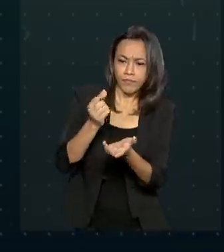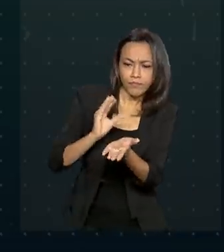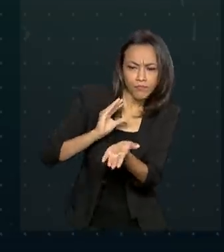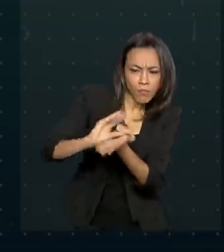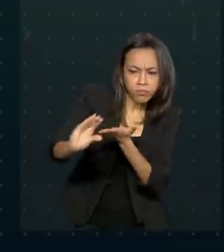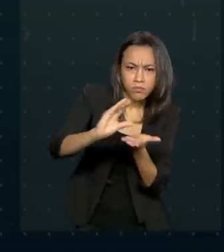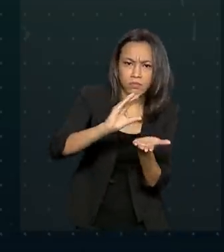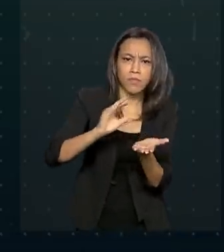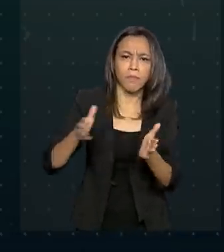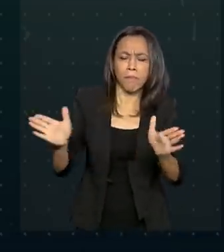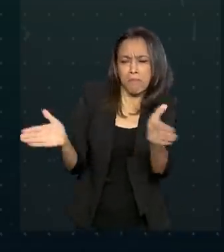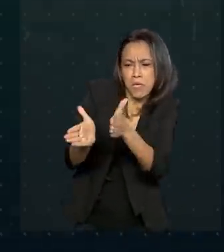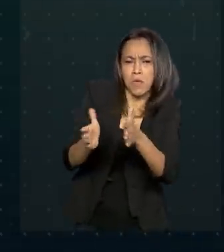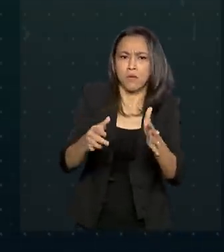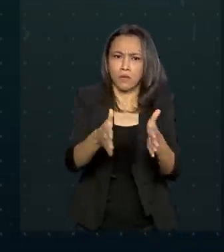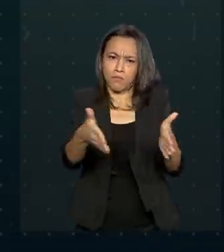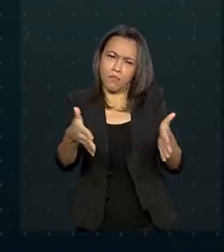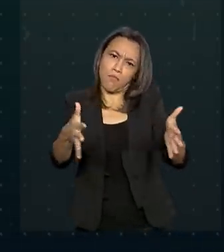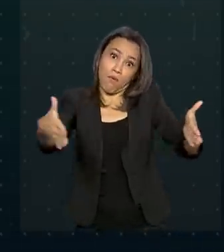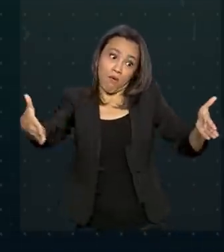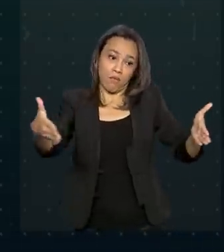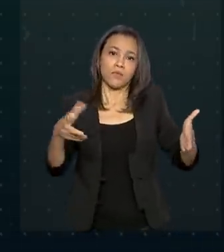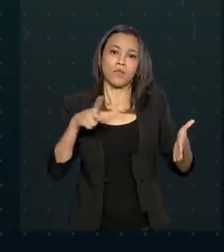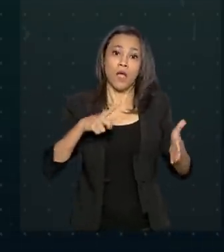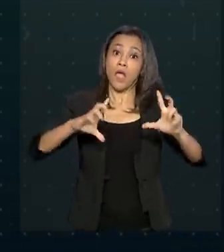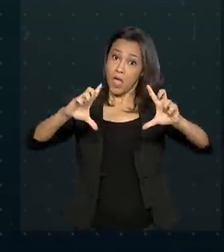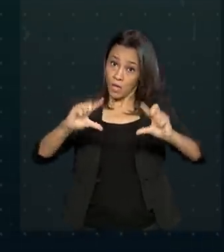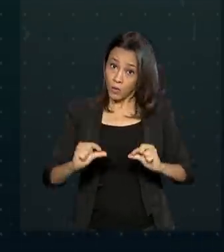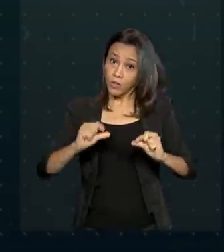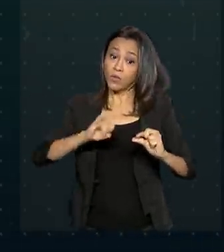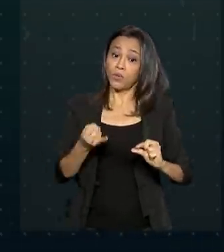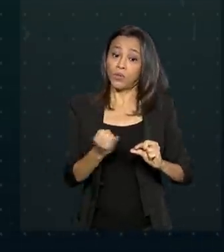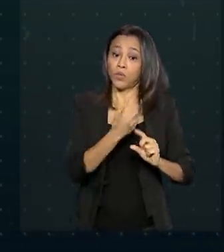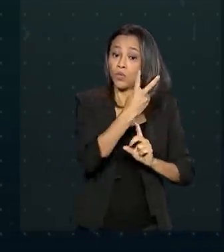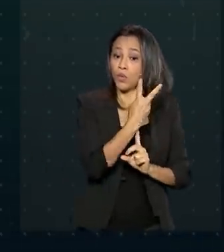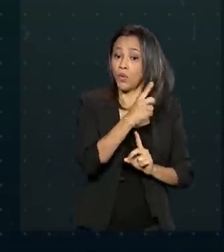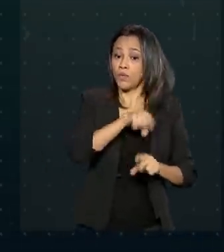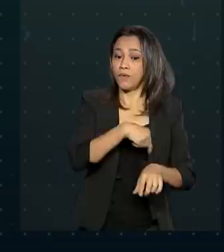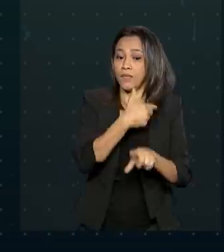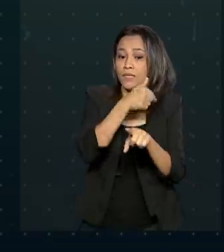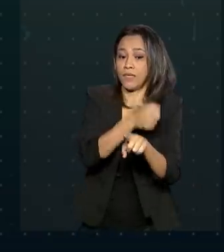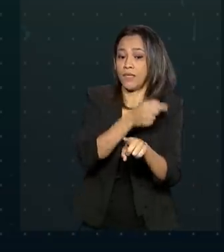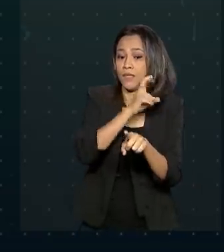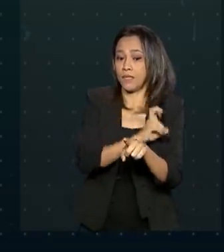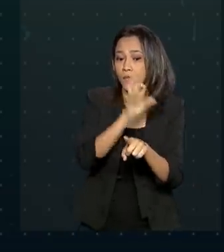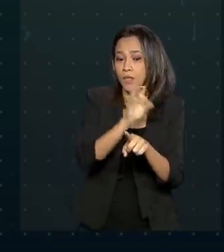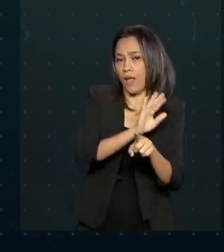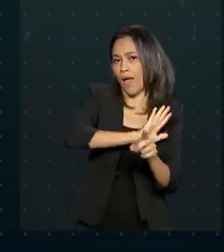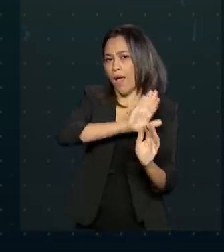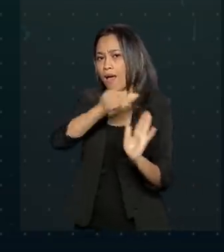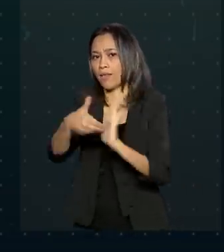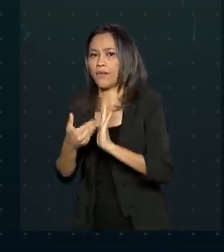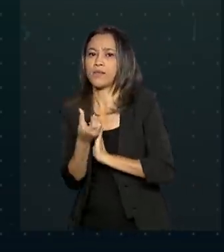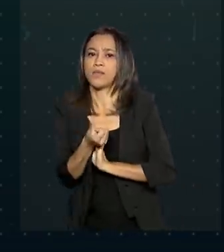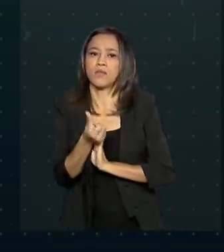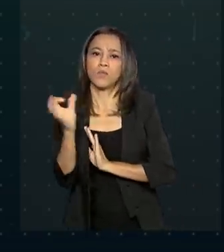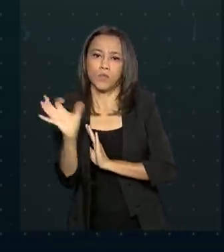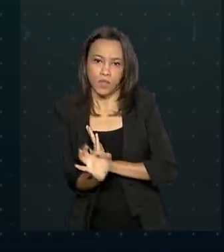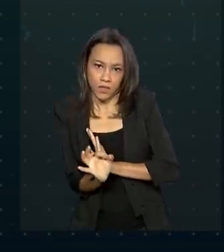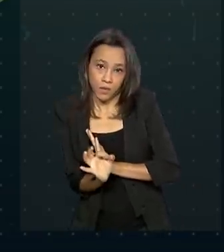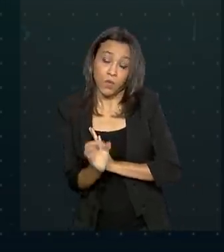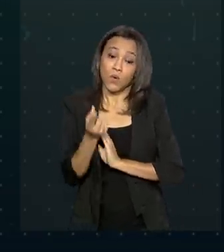médios e grandes produtores. Os juros são reduzidos e vão de 2,75% a 6%. Os